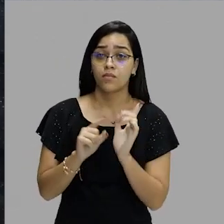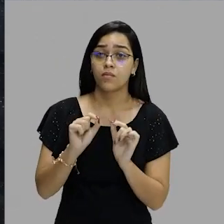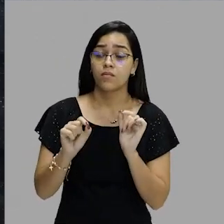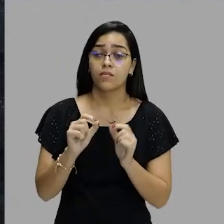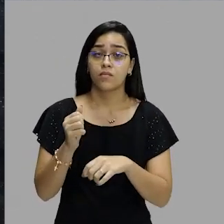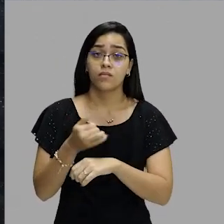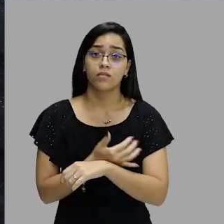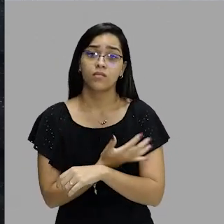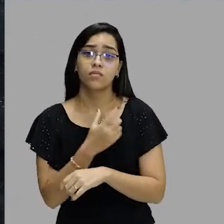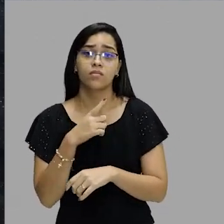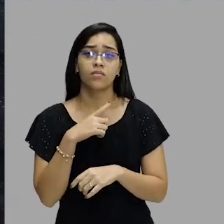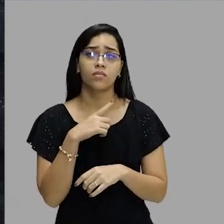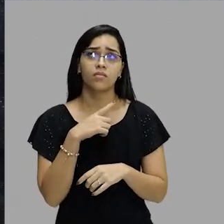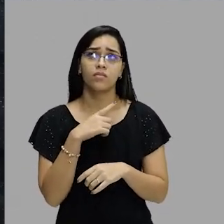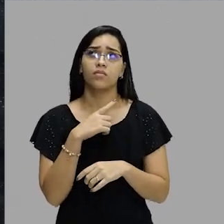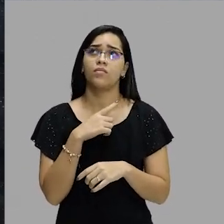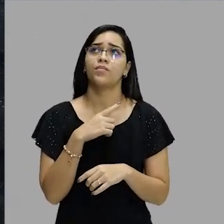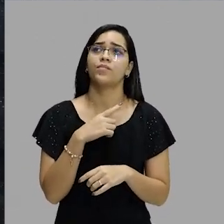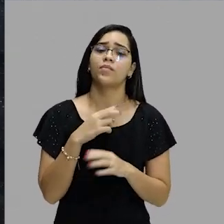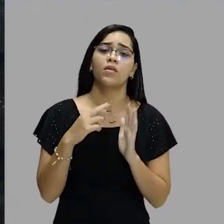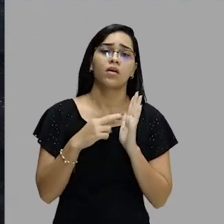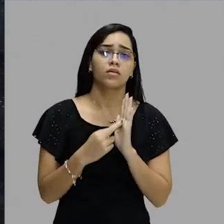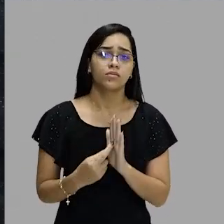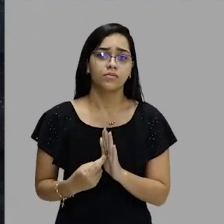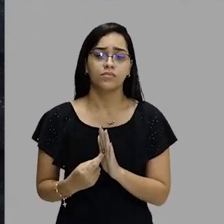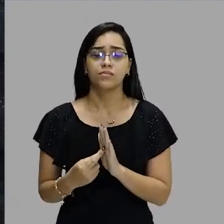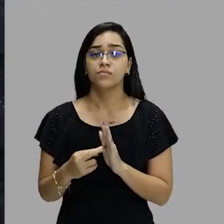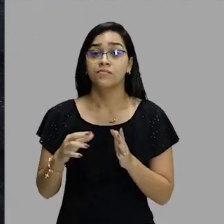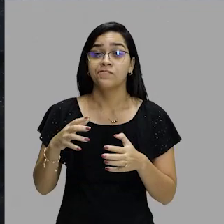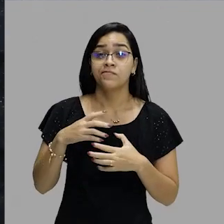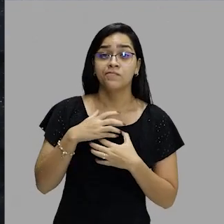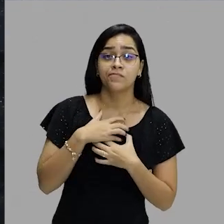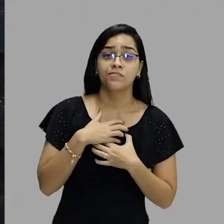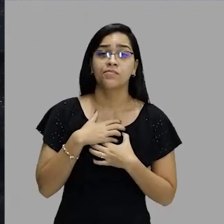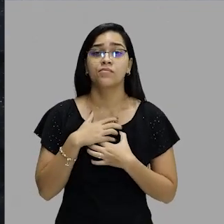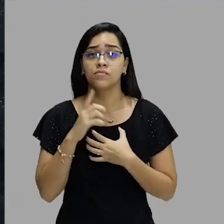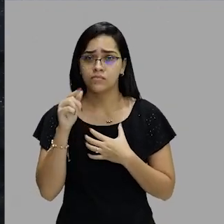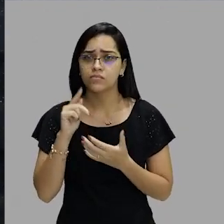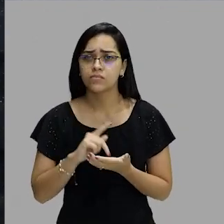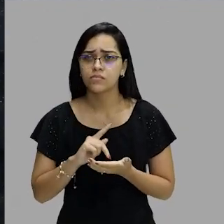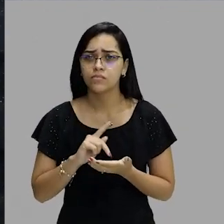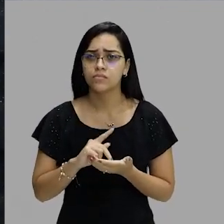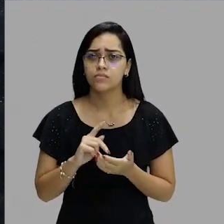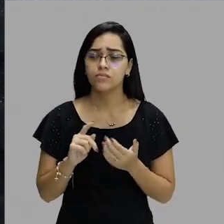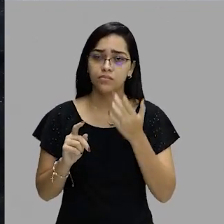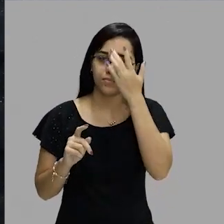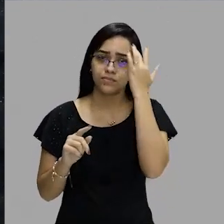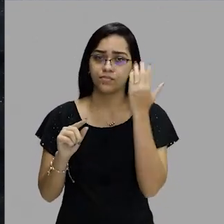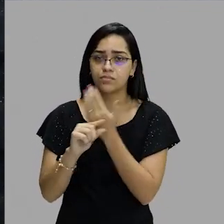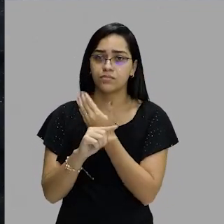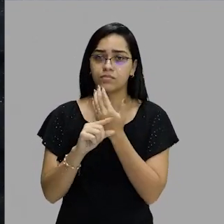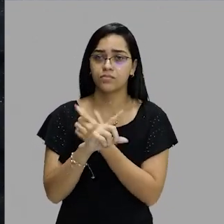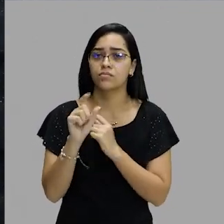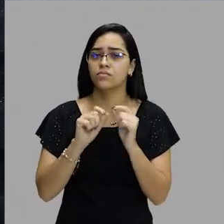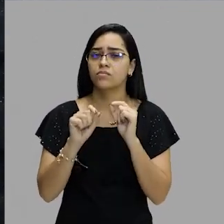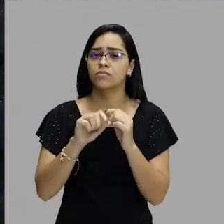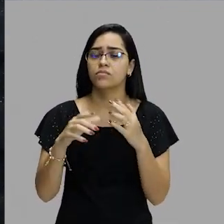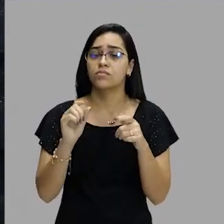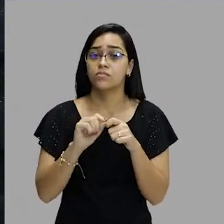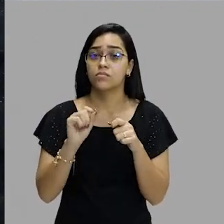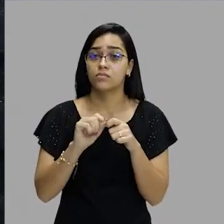coração representa emoção, representa sentimentos, não é isso? E o autor está fazendo